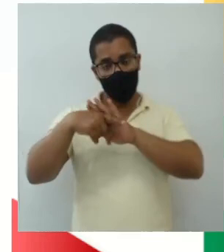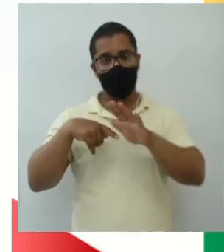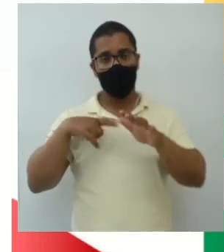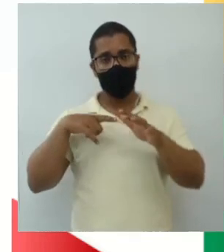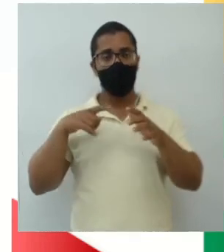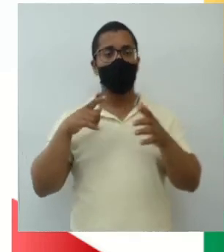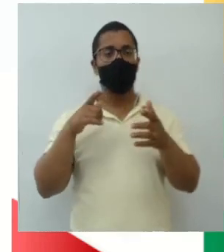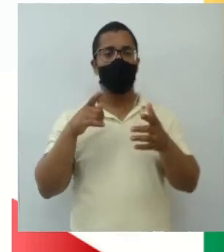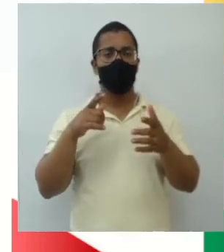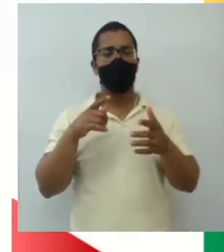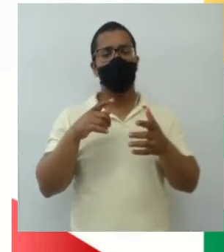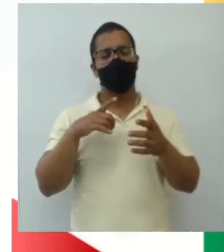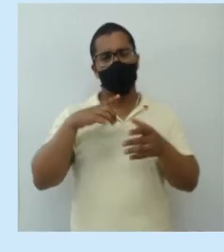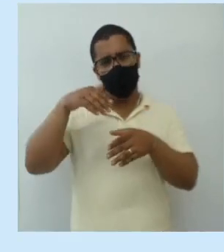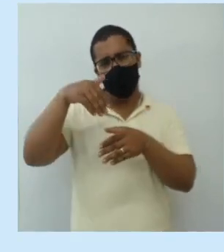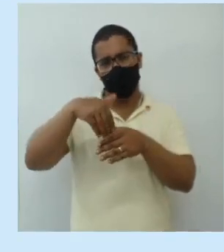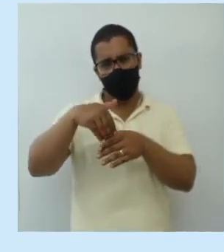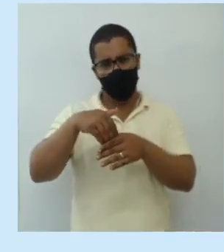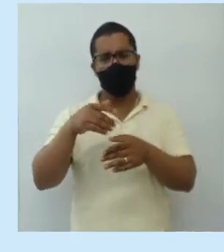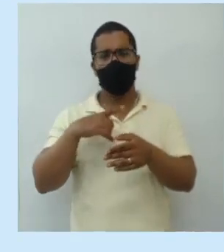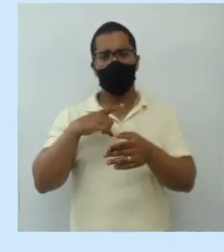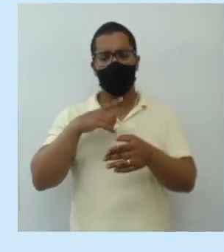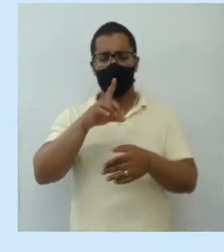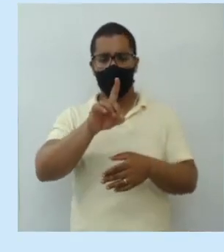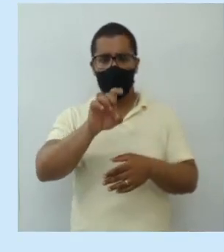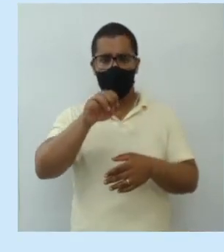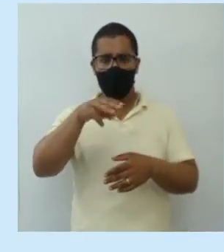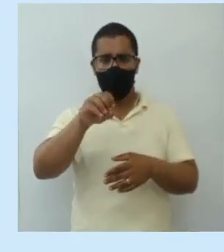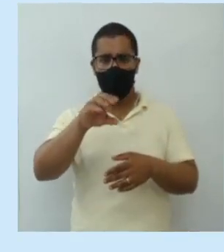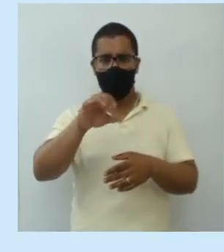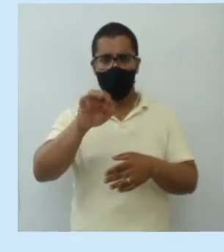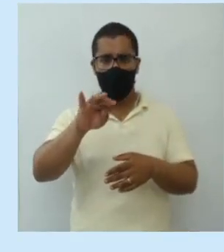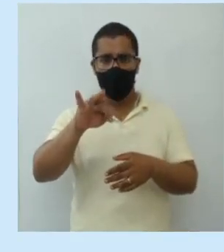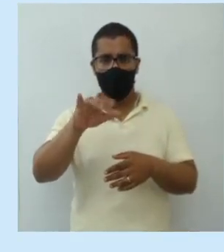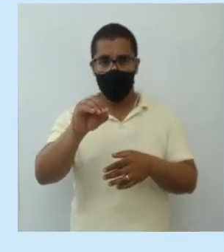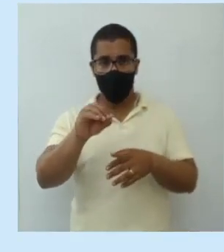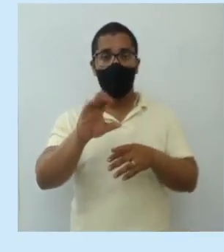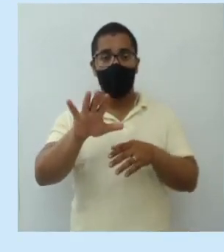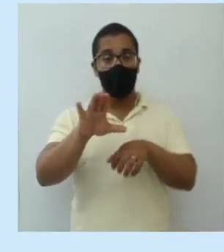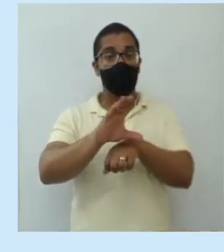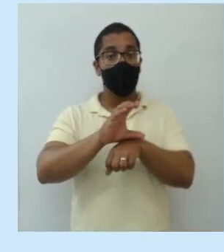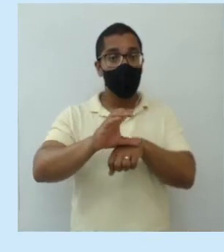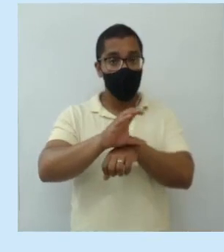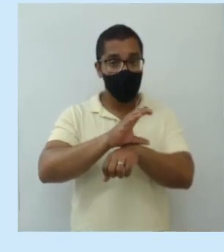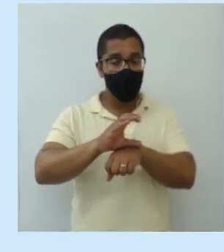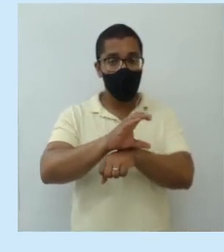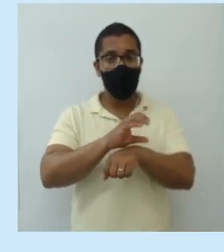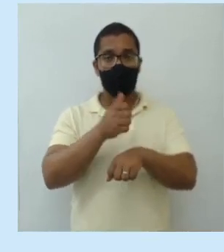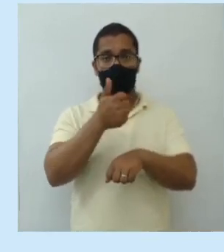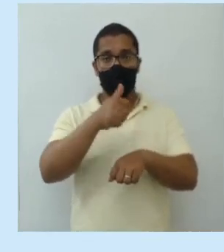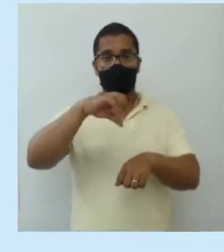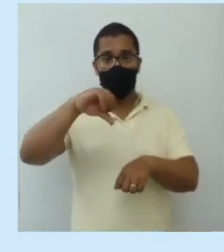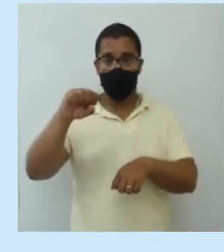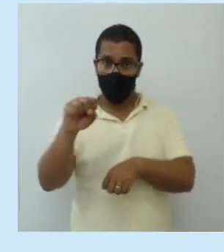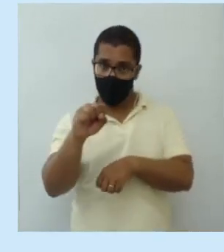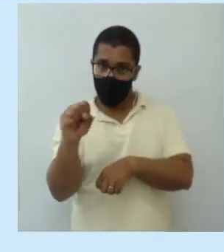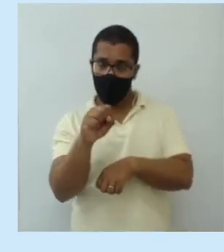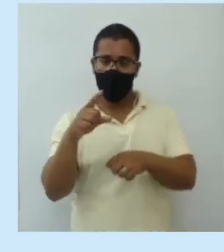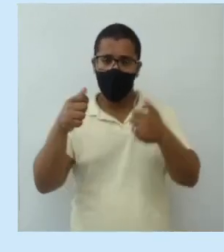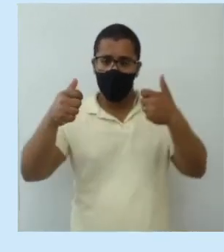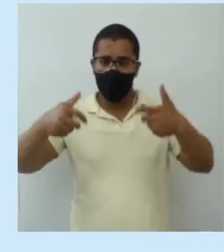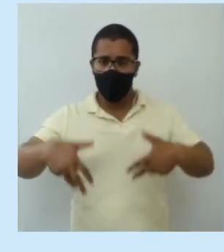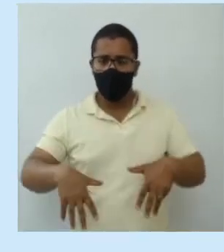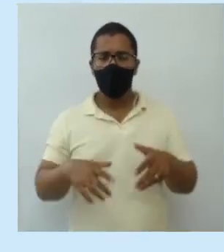democráticos, inclusive na nossa história, é a Constituição de 1988, que vai trazer todo